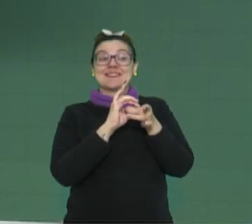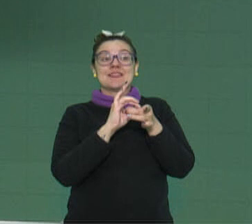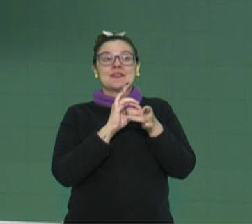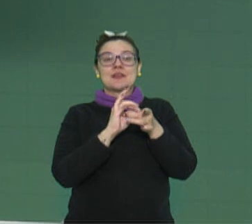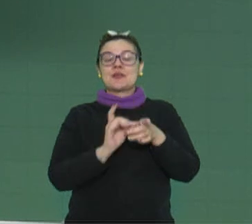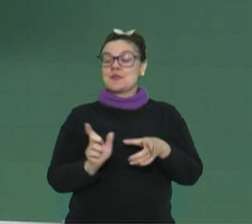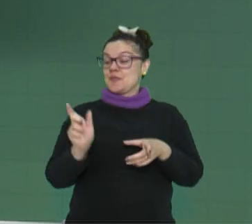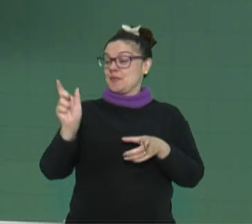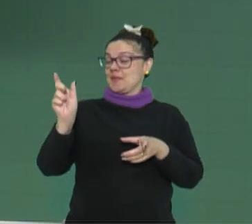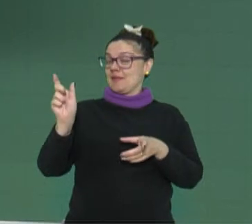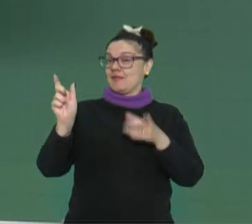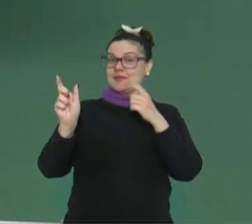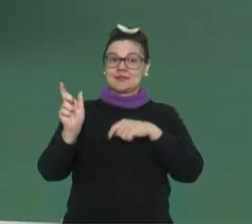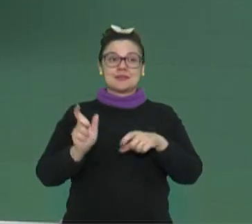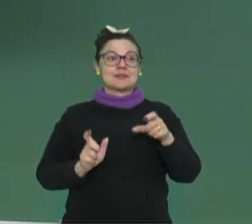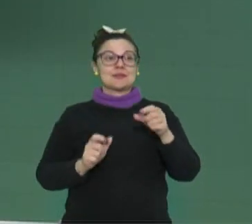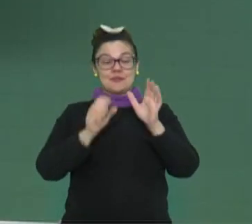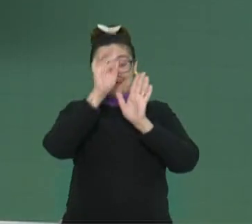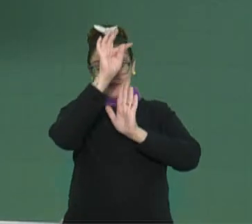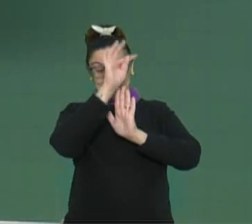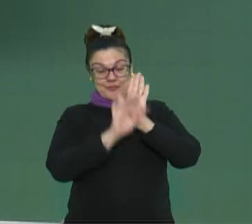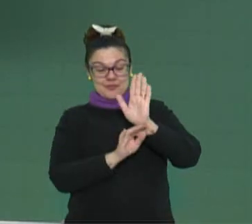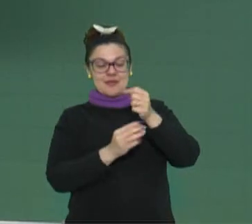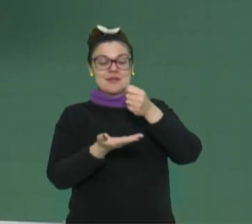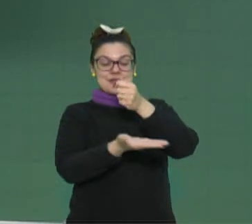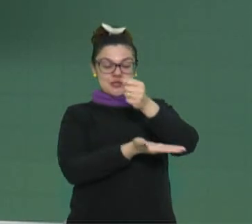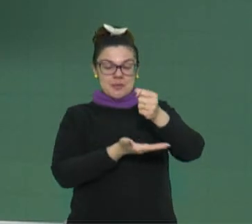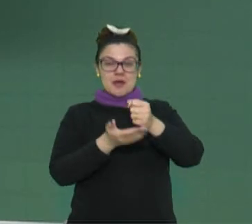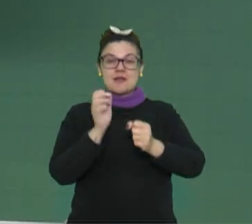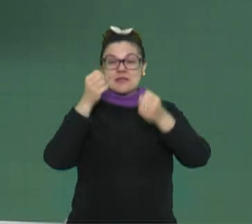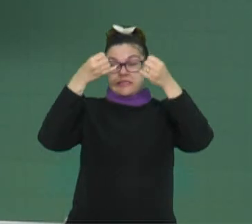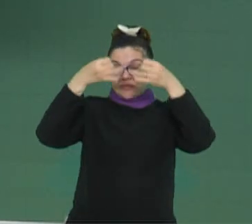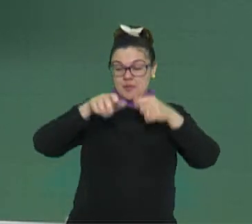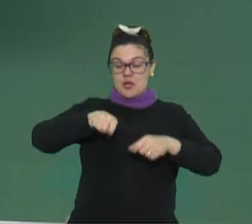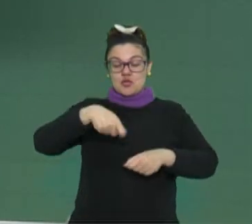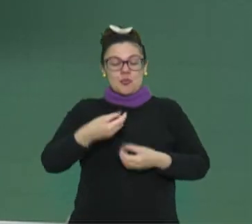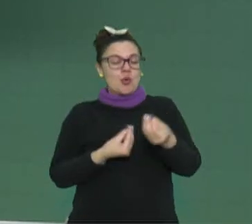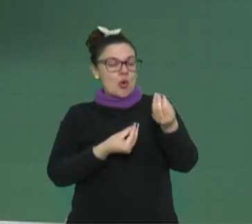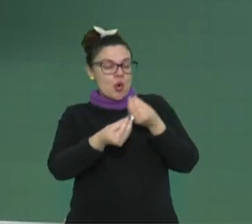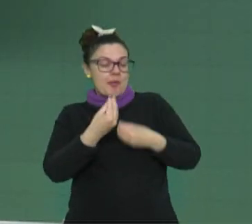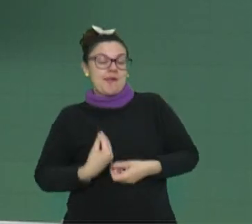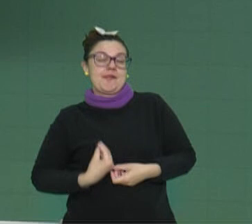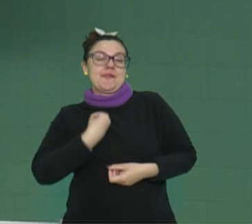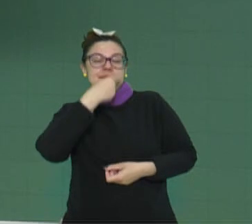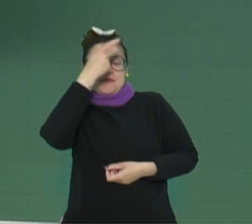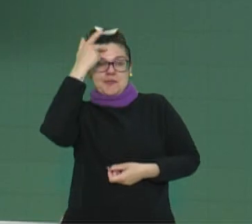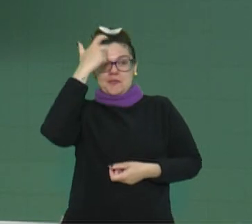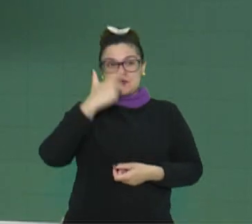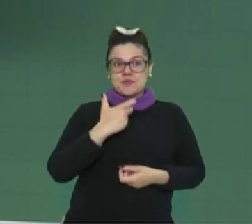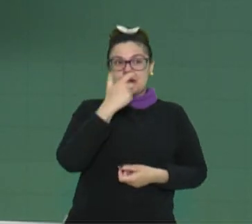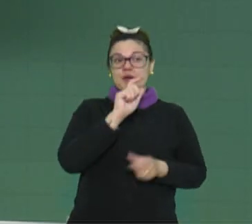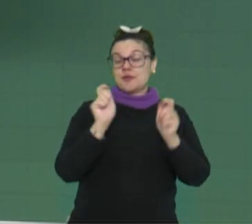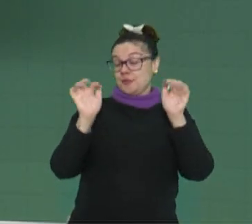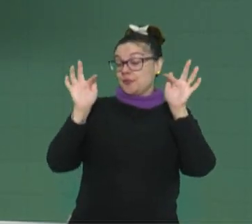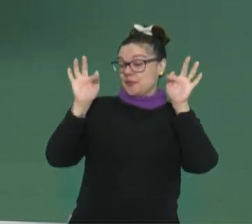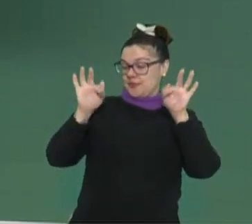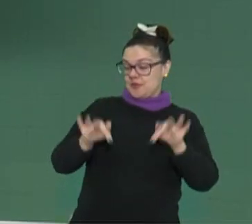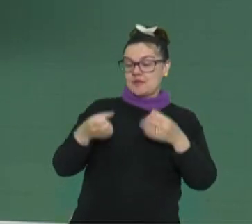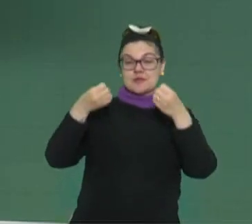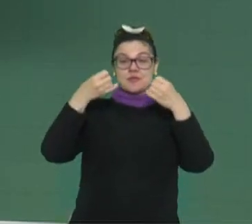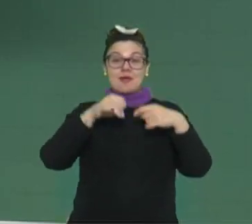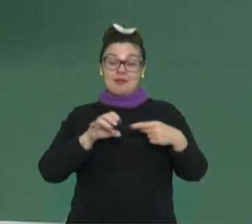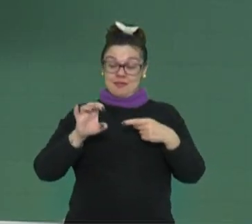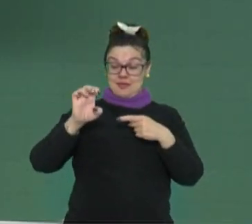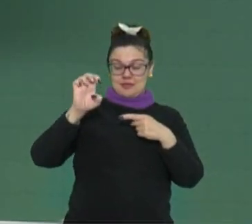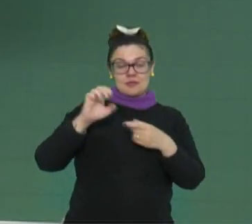Uma palavra-chave, um texto base que fala sobre a condição da vida humana e que vai, no final das contas, nos dar essa